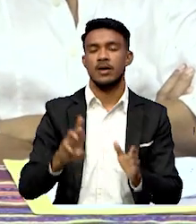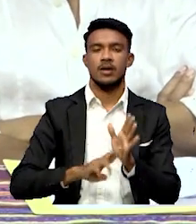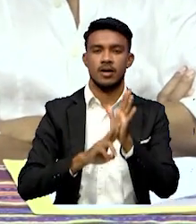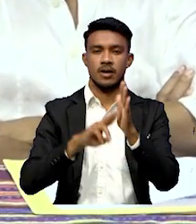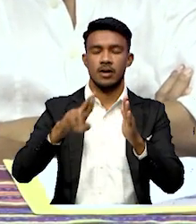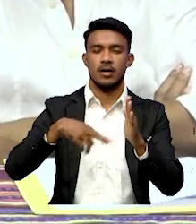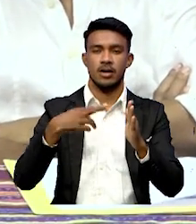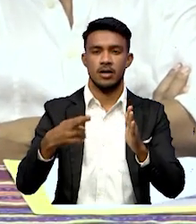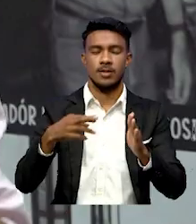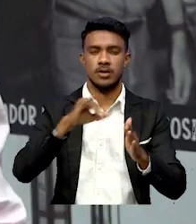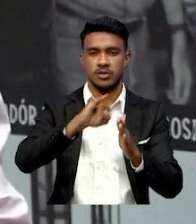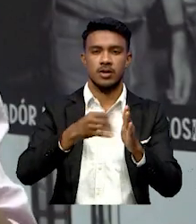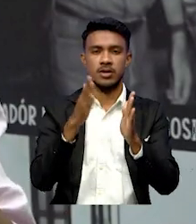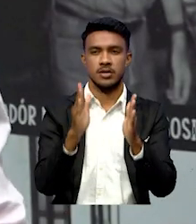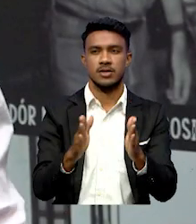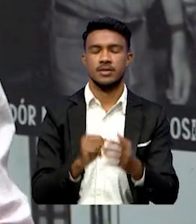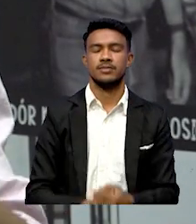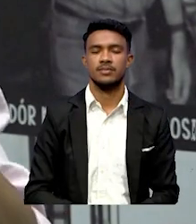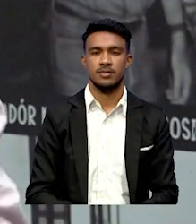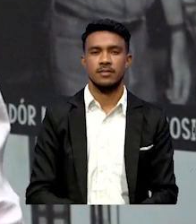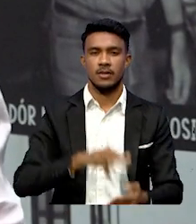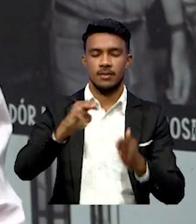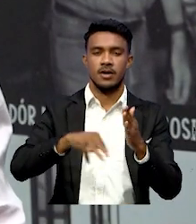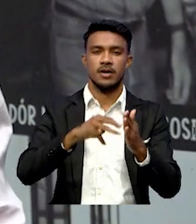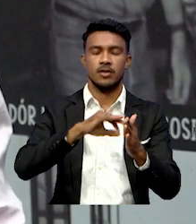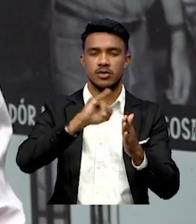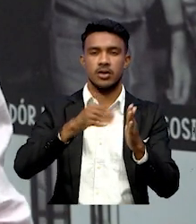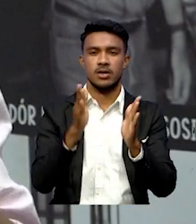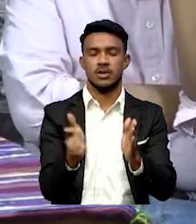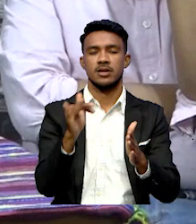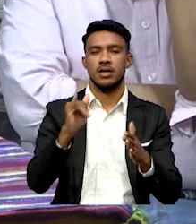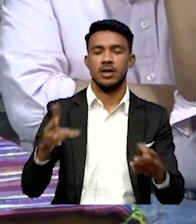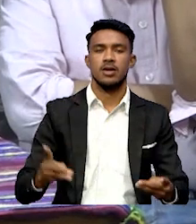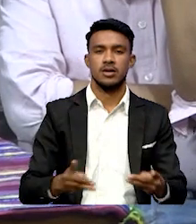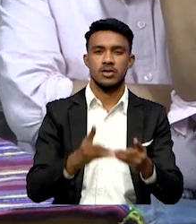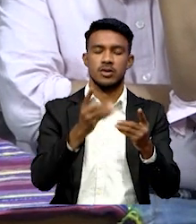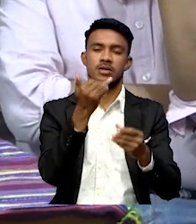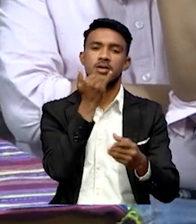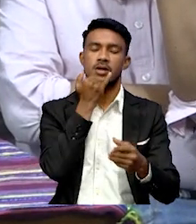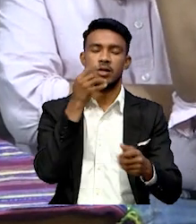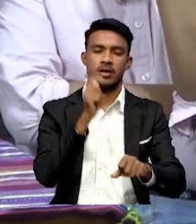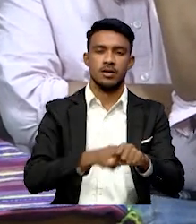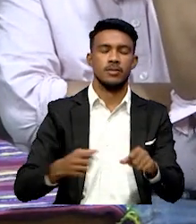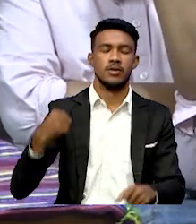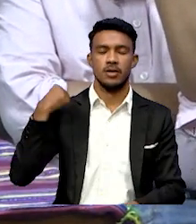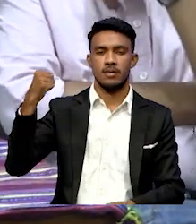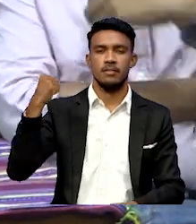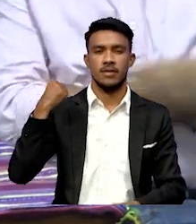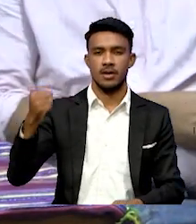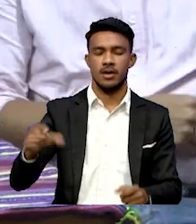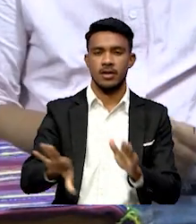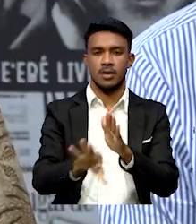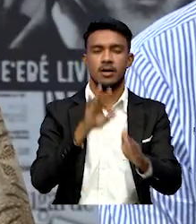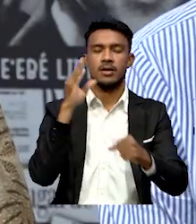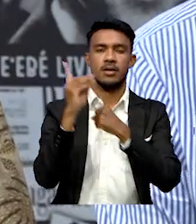social para jornalismo. Média nos jornalistas Cira, nebe comete infração durante o período de campanha eleitoral, se retam